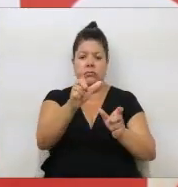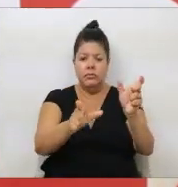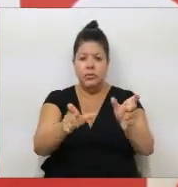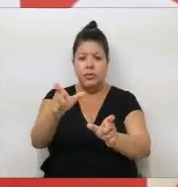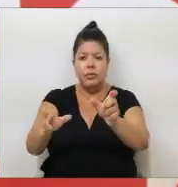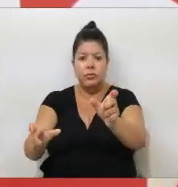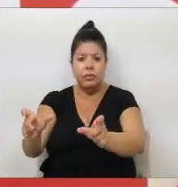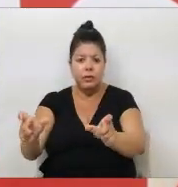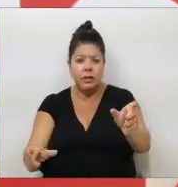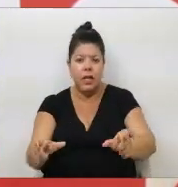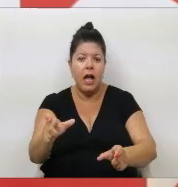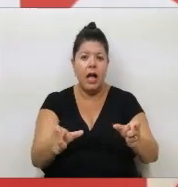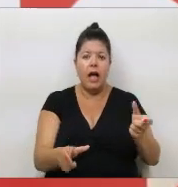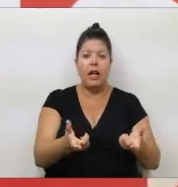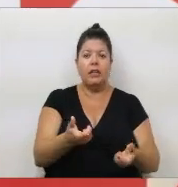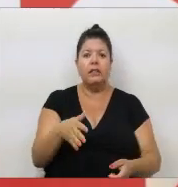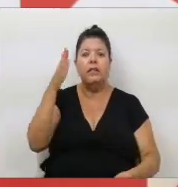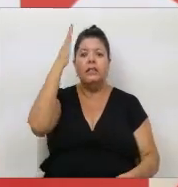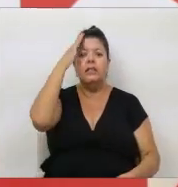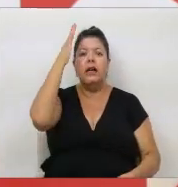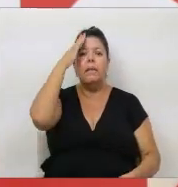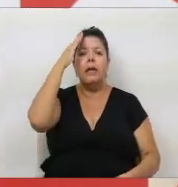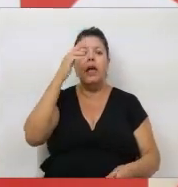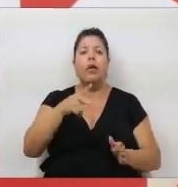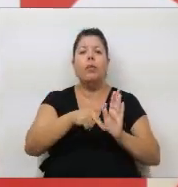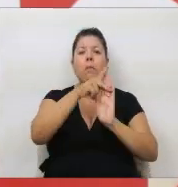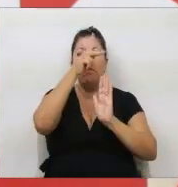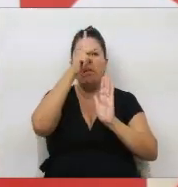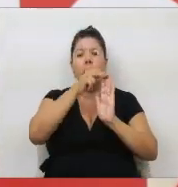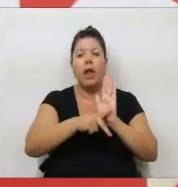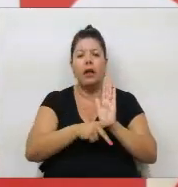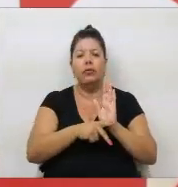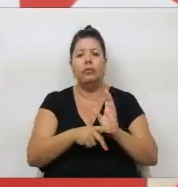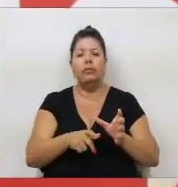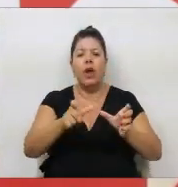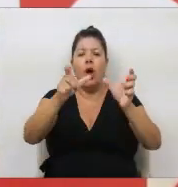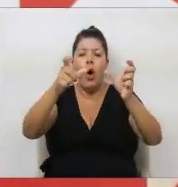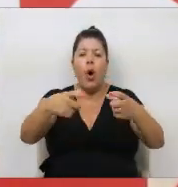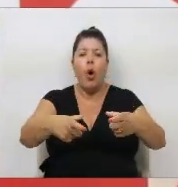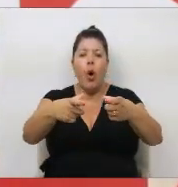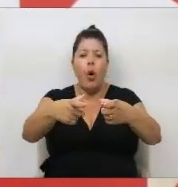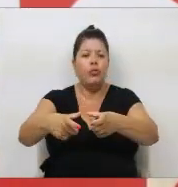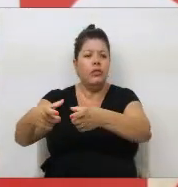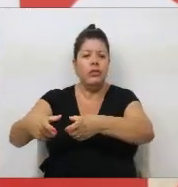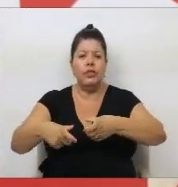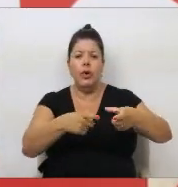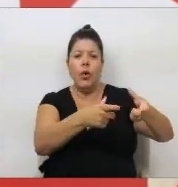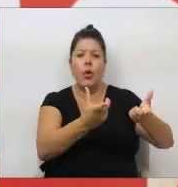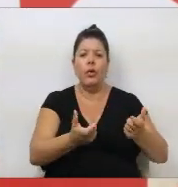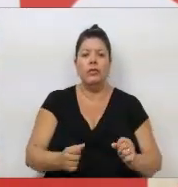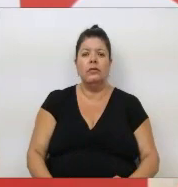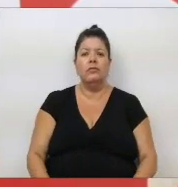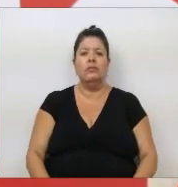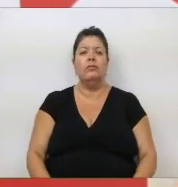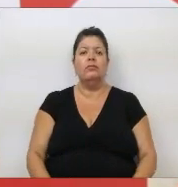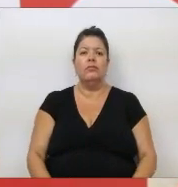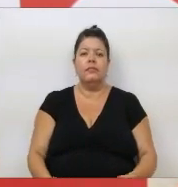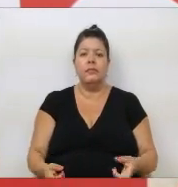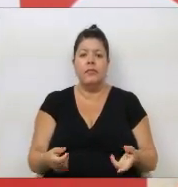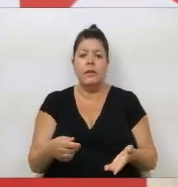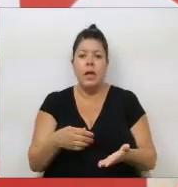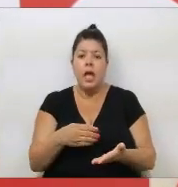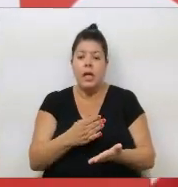nós possamos definir um plano de saneamento local, mas que possa-se finalmente retomar